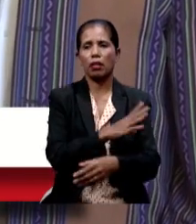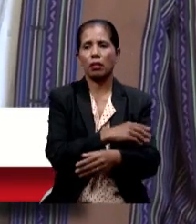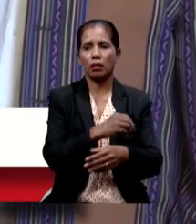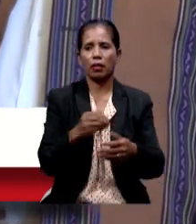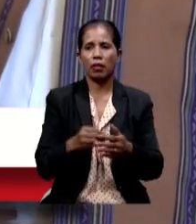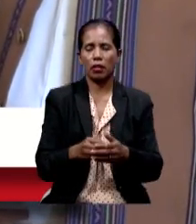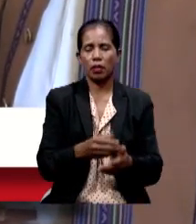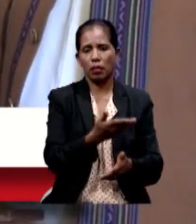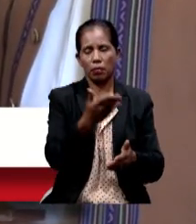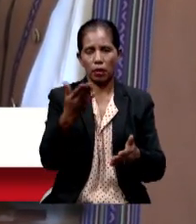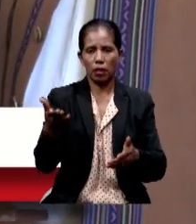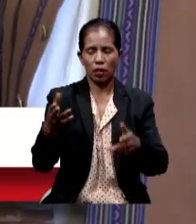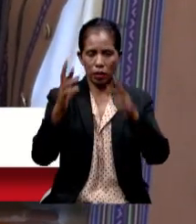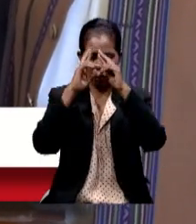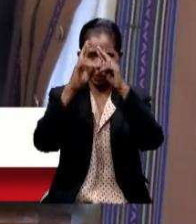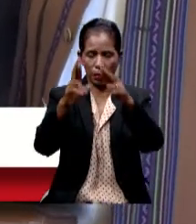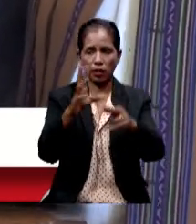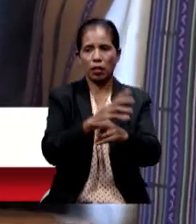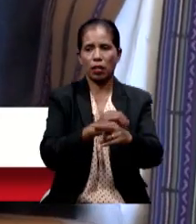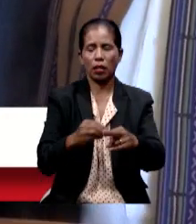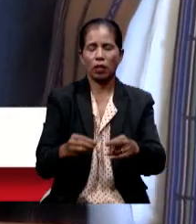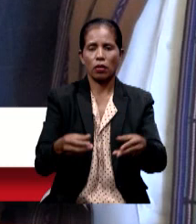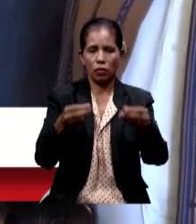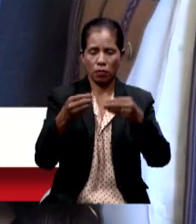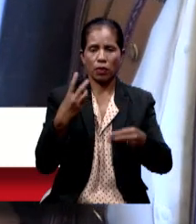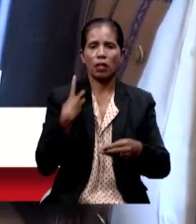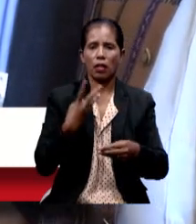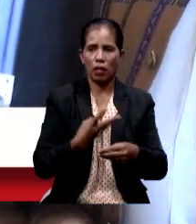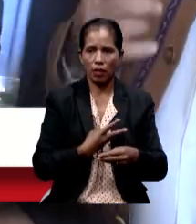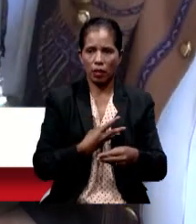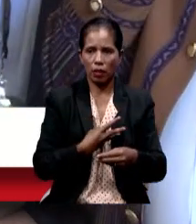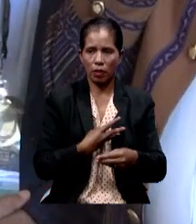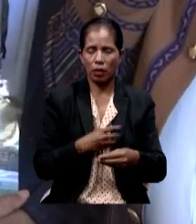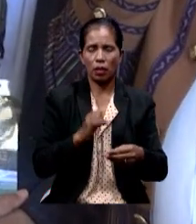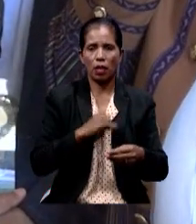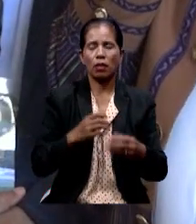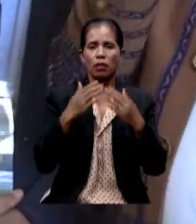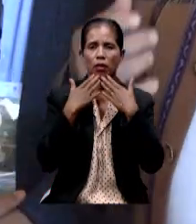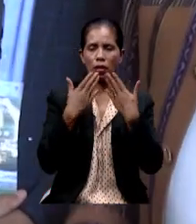your accommodation and warm welcome to us. I'm so thankful that